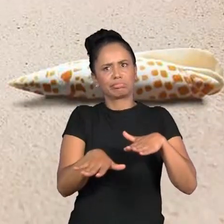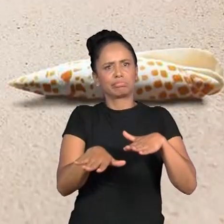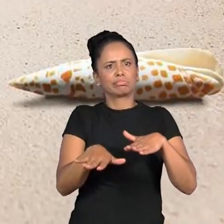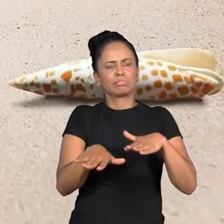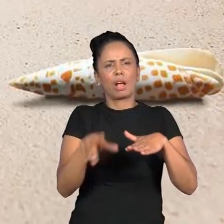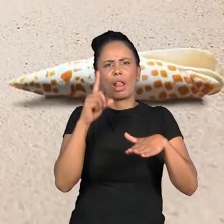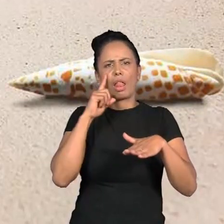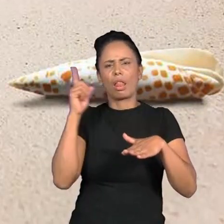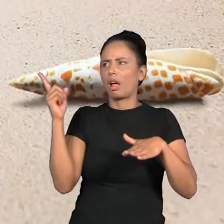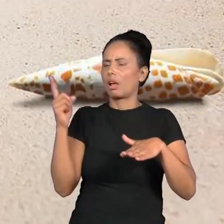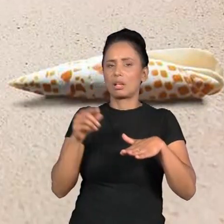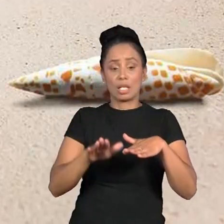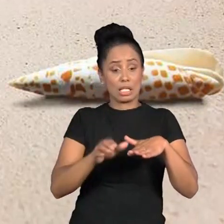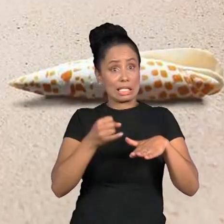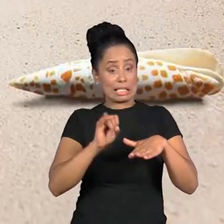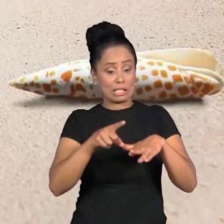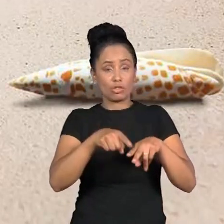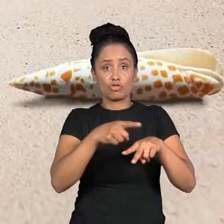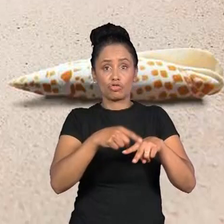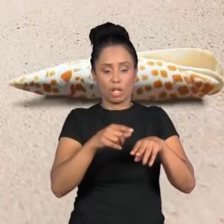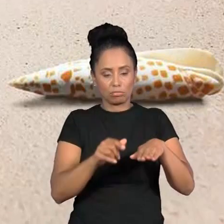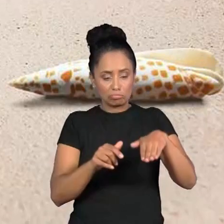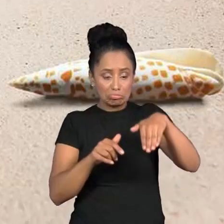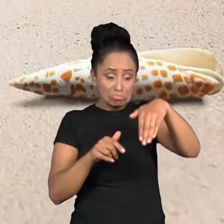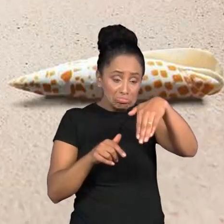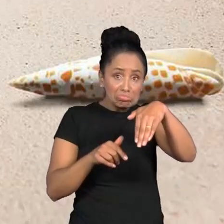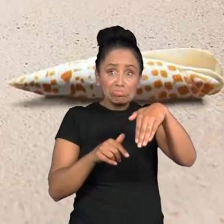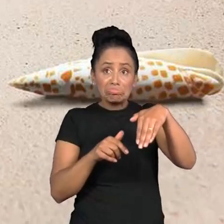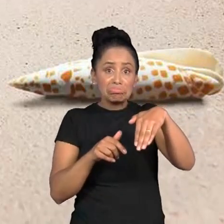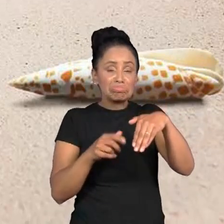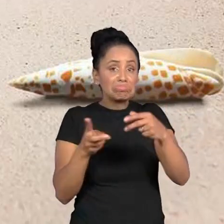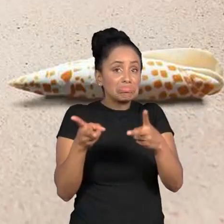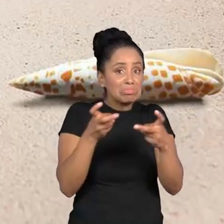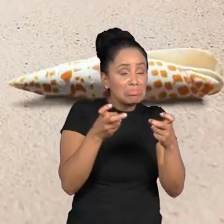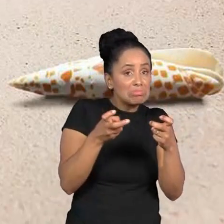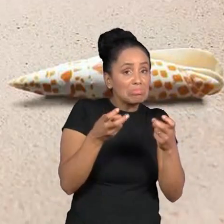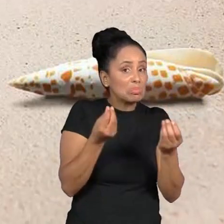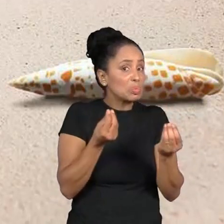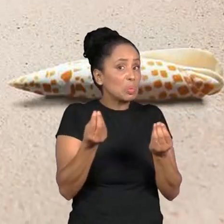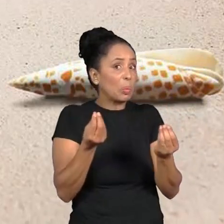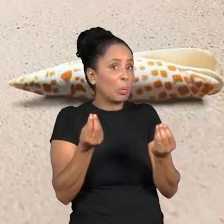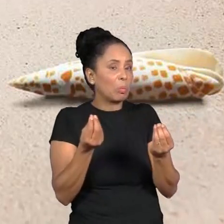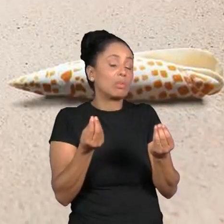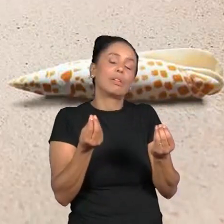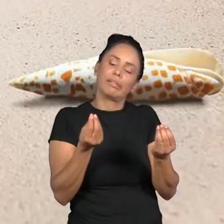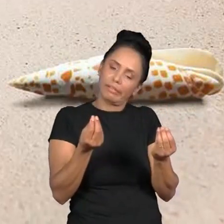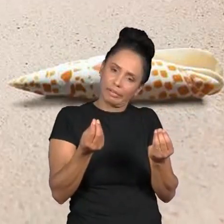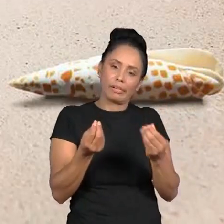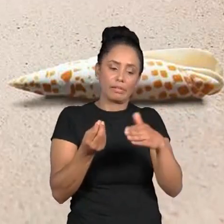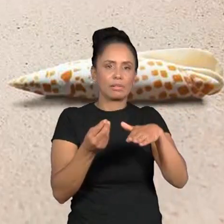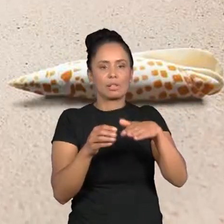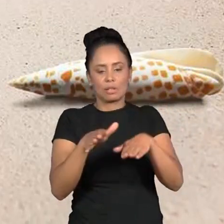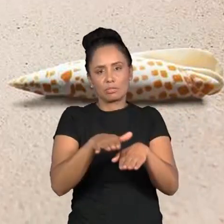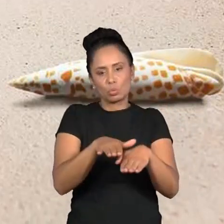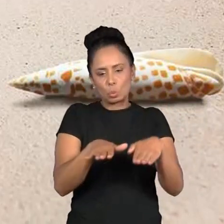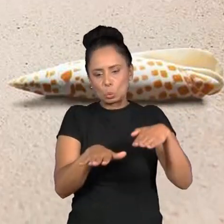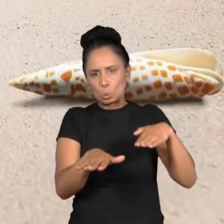se nós o erguermos, nós podemos até visualizar a sombra vindo ali embaixo dele.